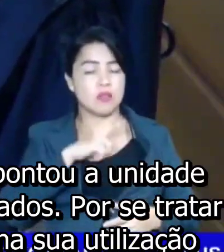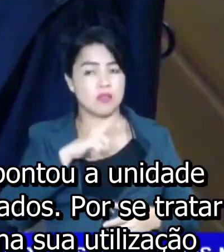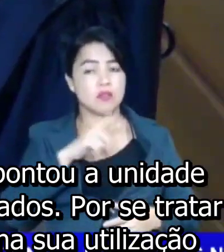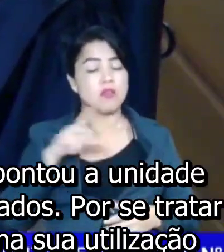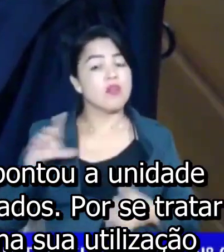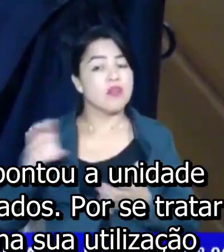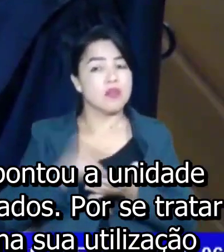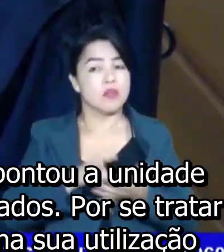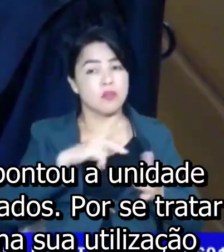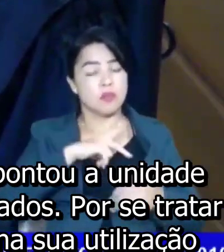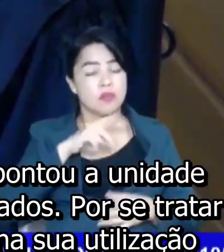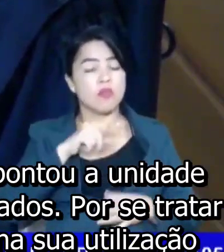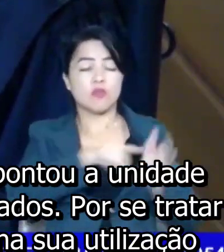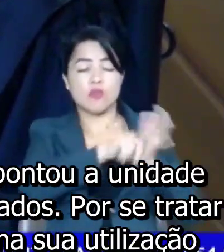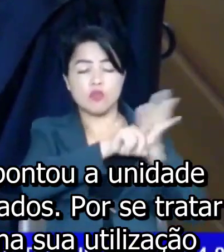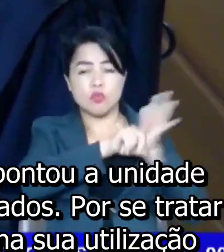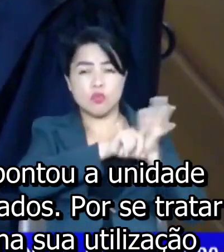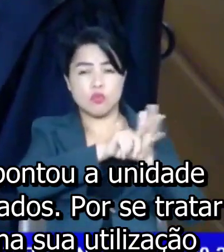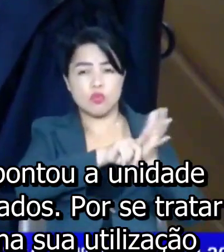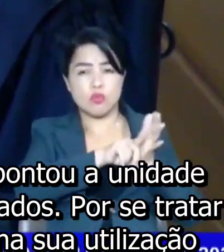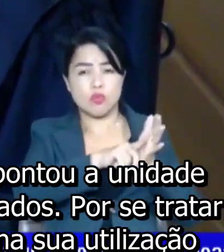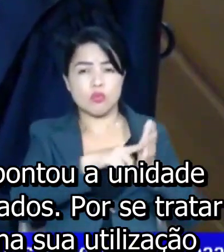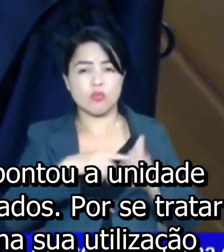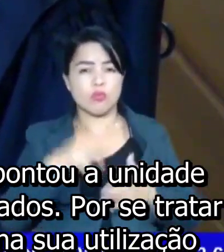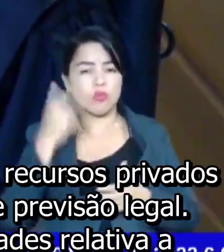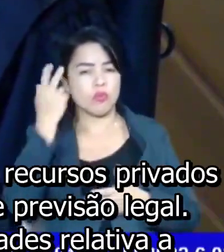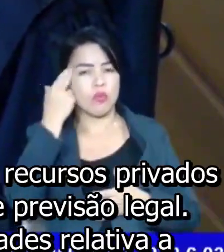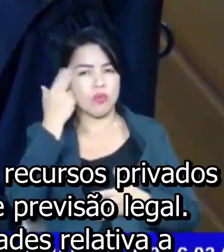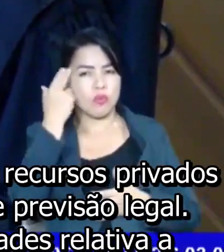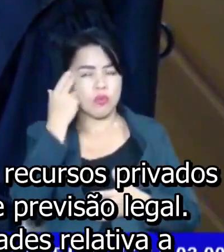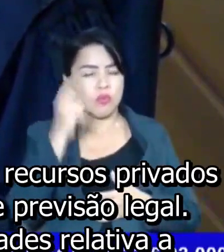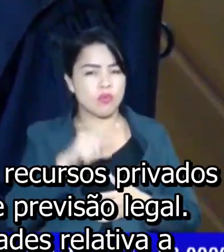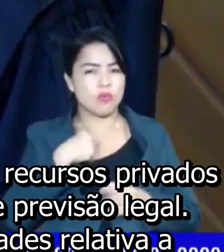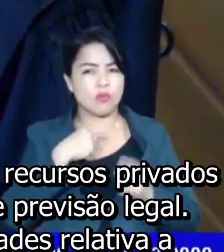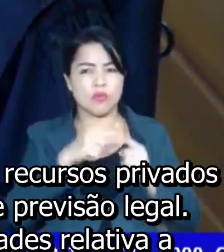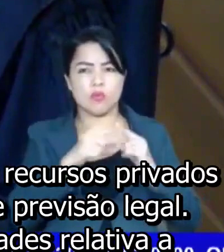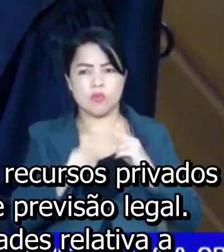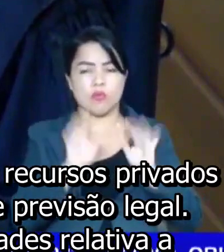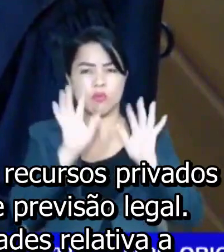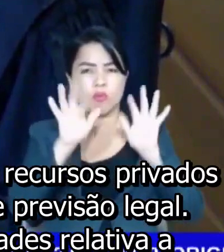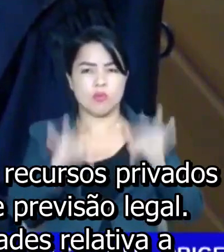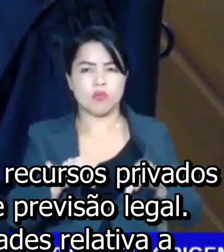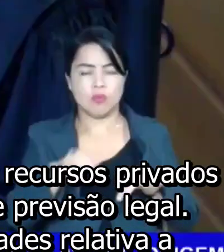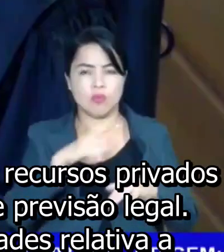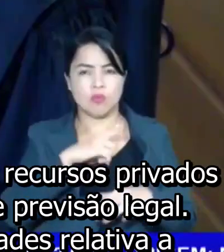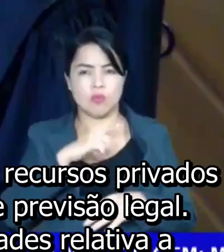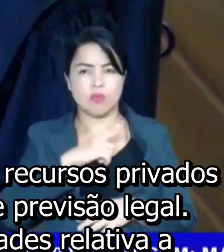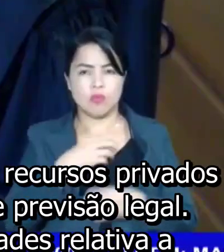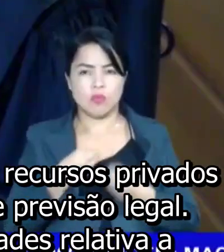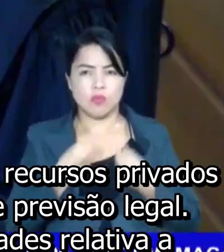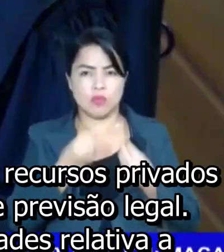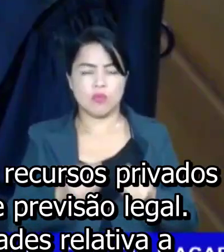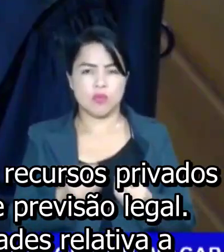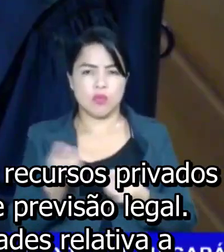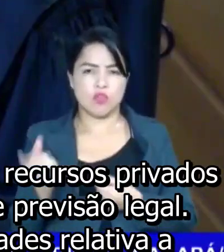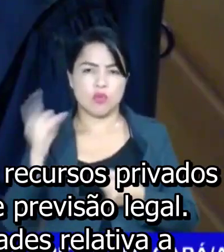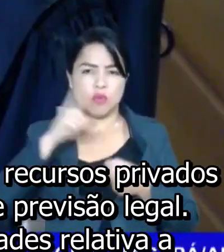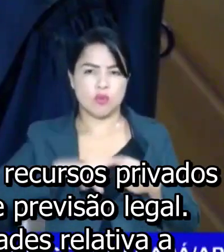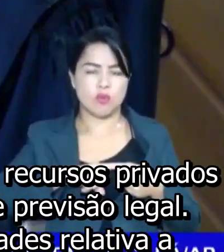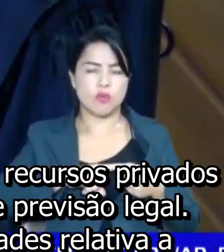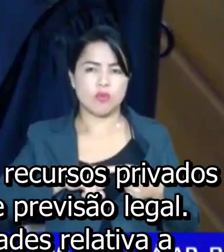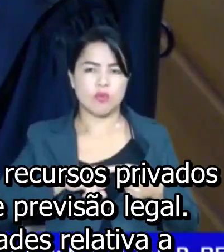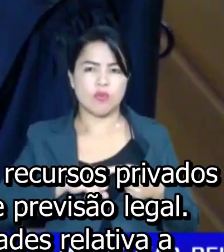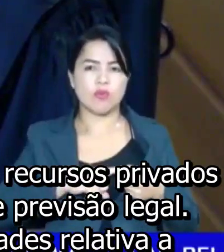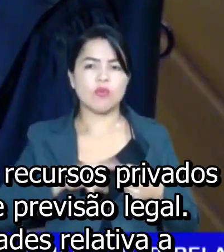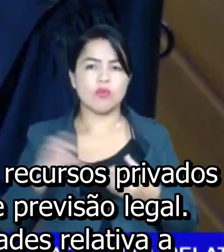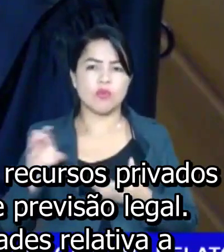que se verifique irregularidade na sua utilização, é descabida a conclusão pela determinação de devolução de